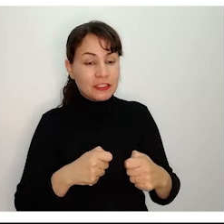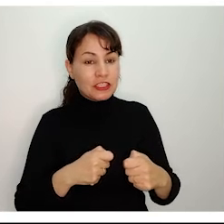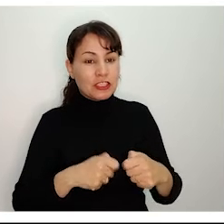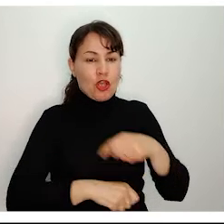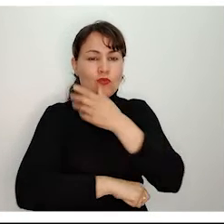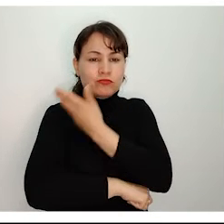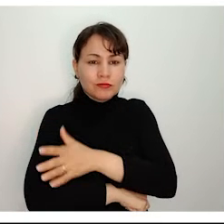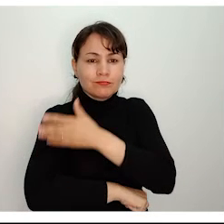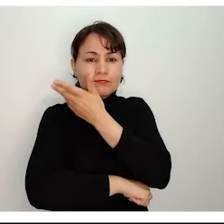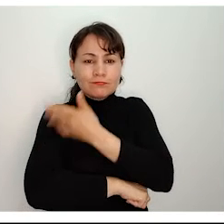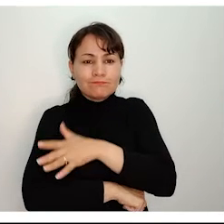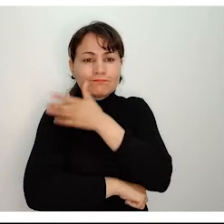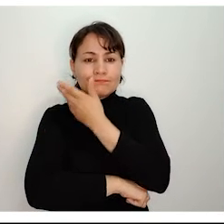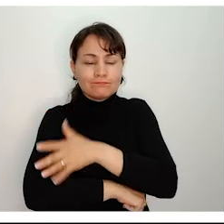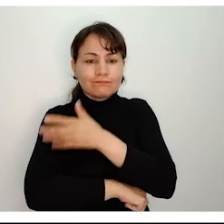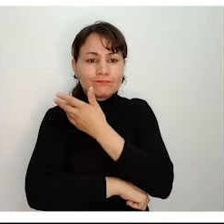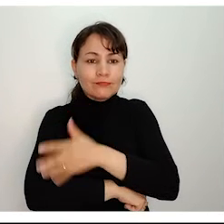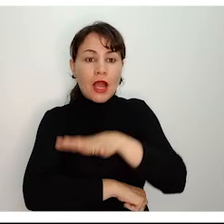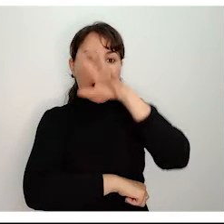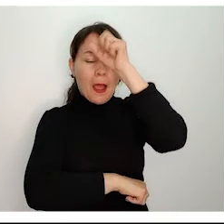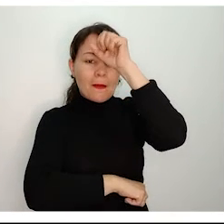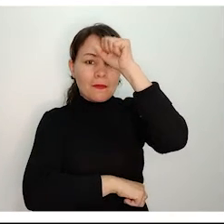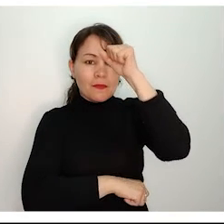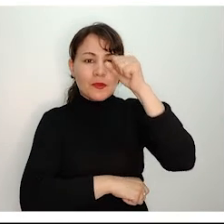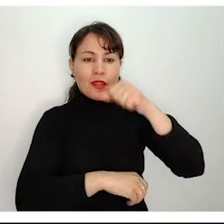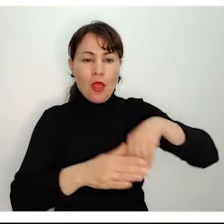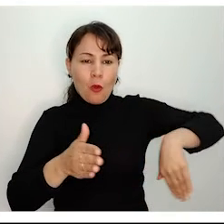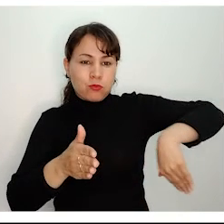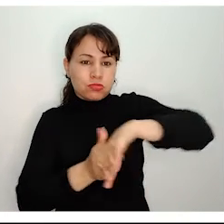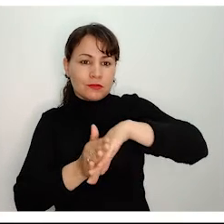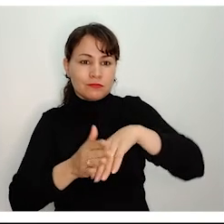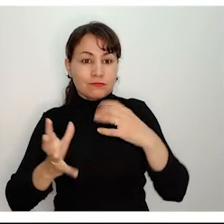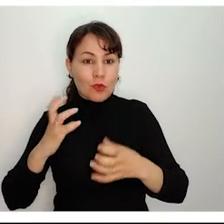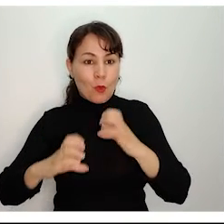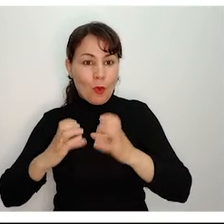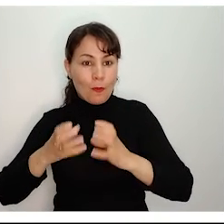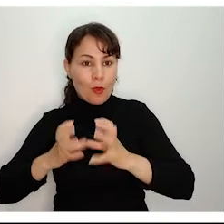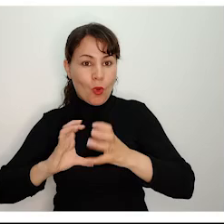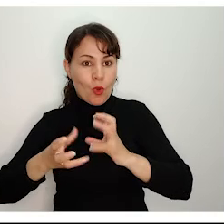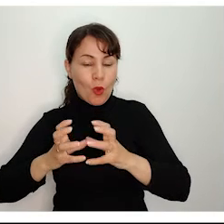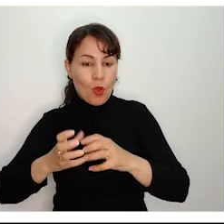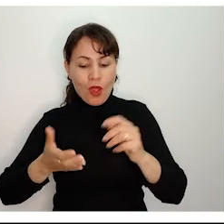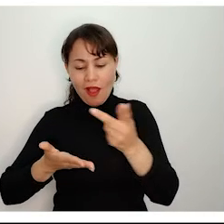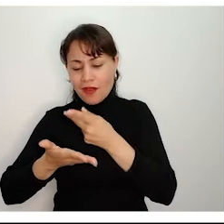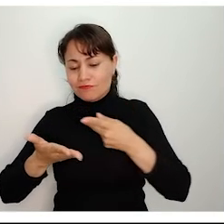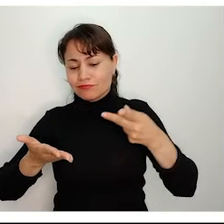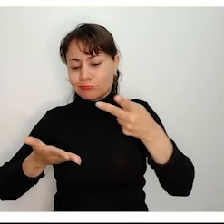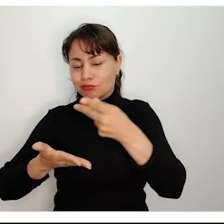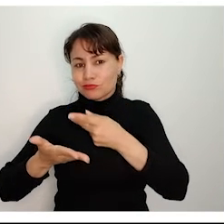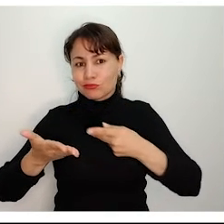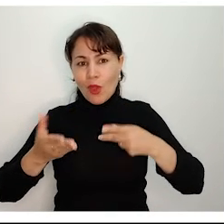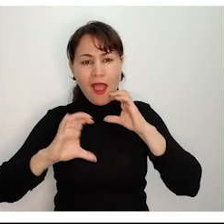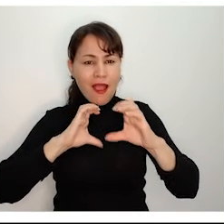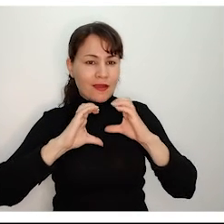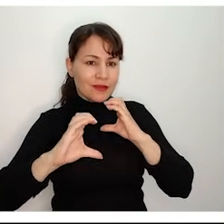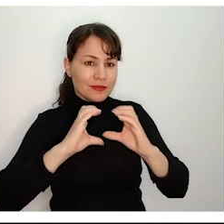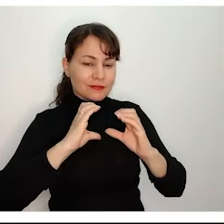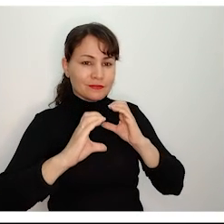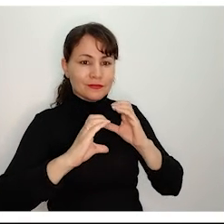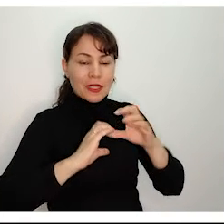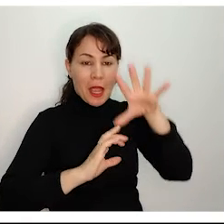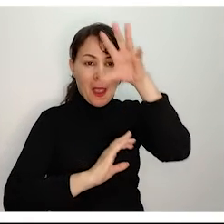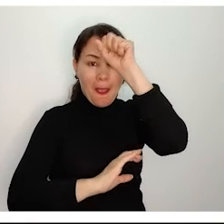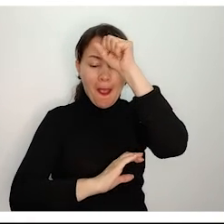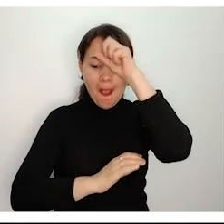exige um treino constante. Aprender a jogar uma bola, aprender a desenhar, aprender